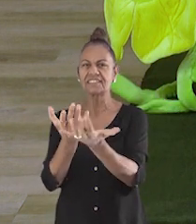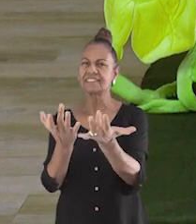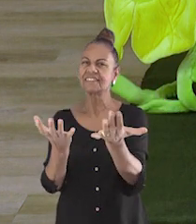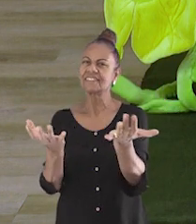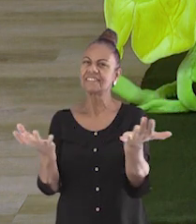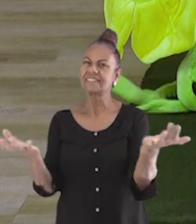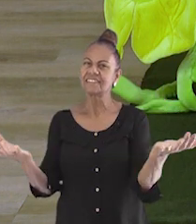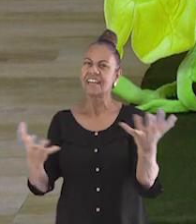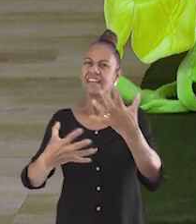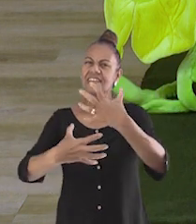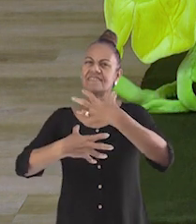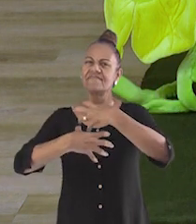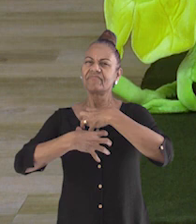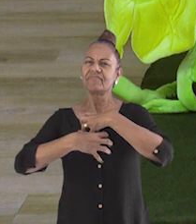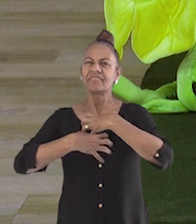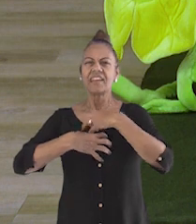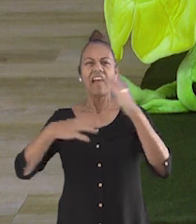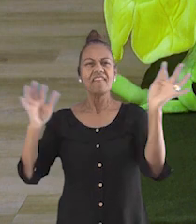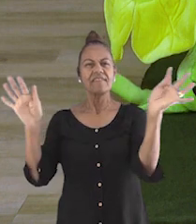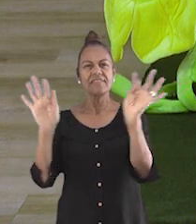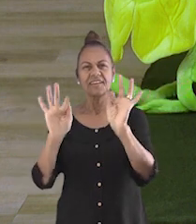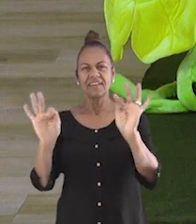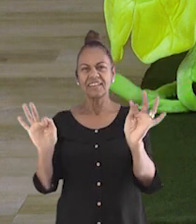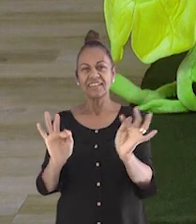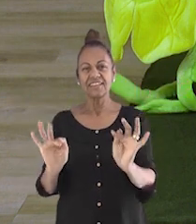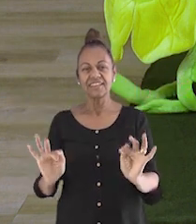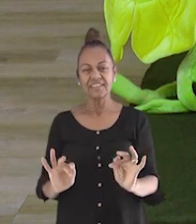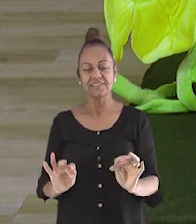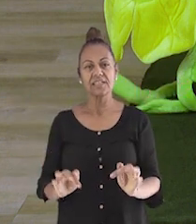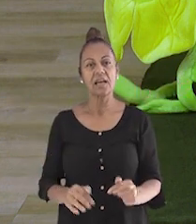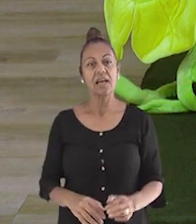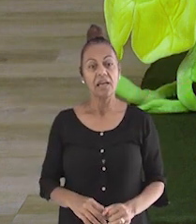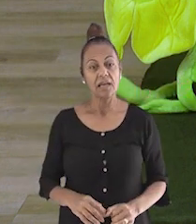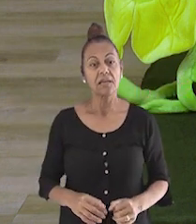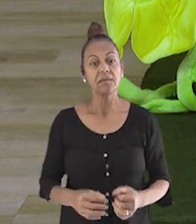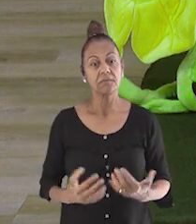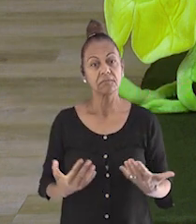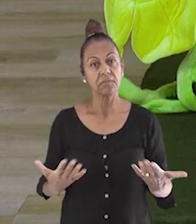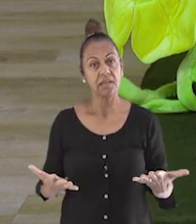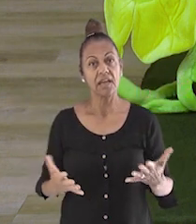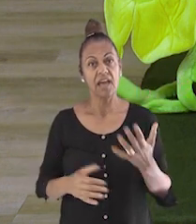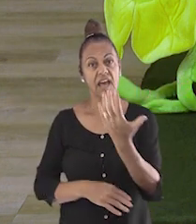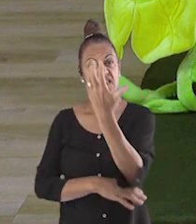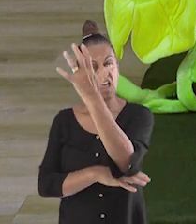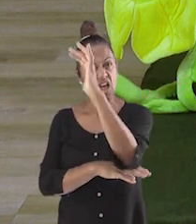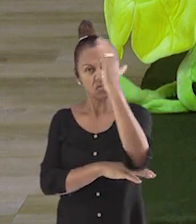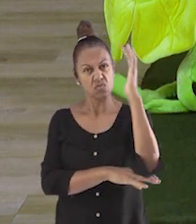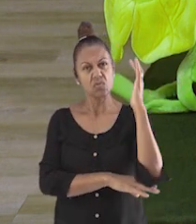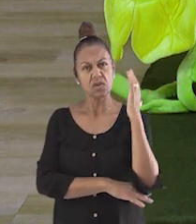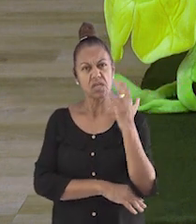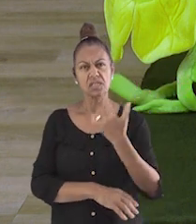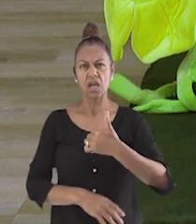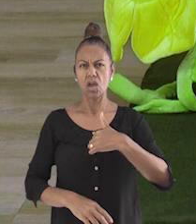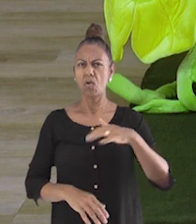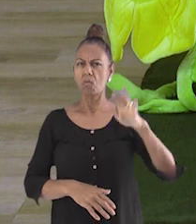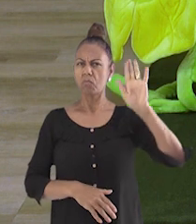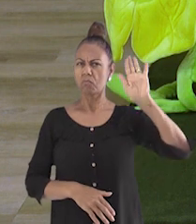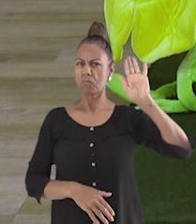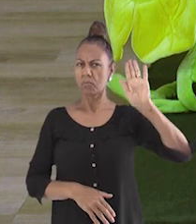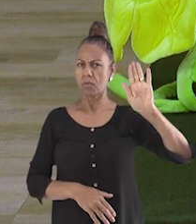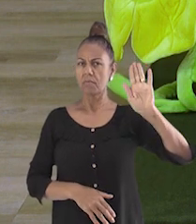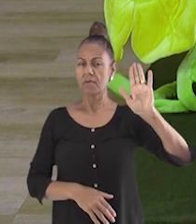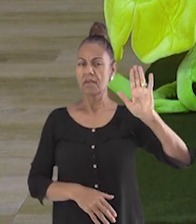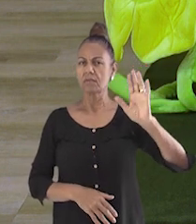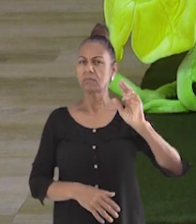sua composição. Ao participar de uma festa no jardim, senti uma